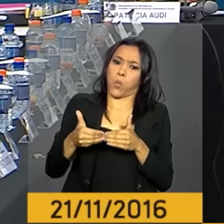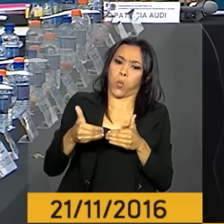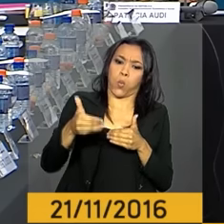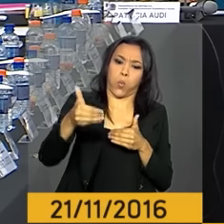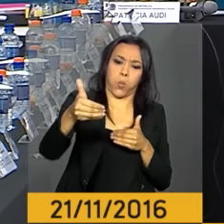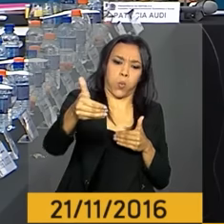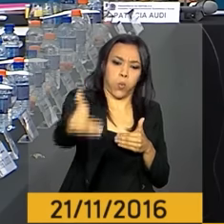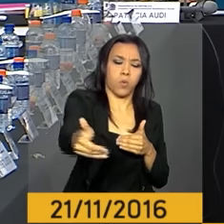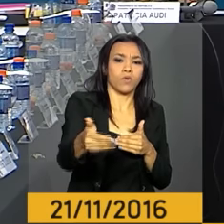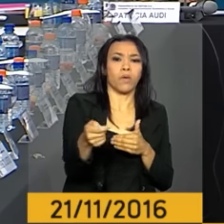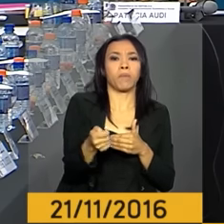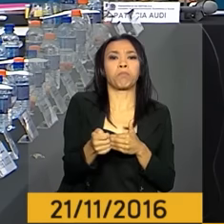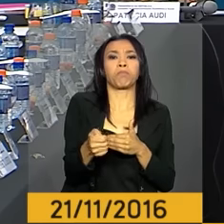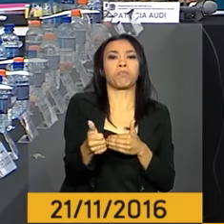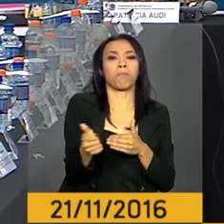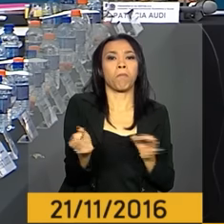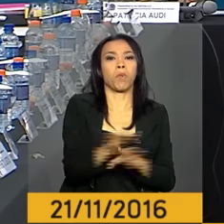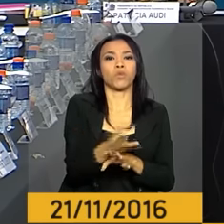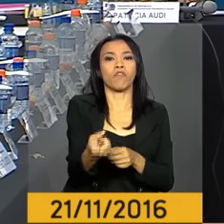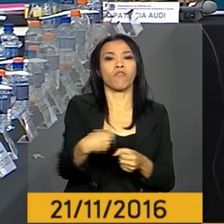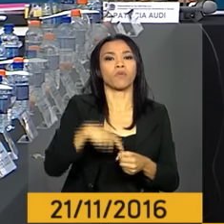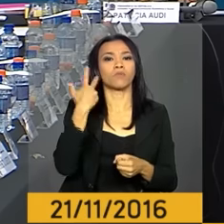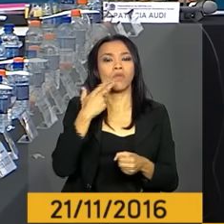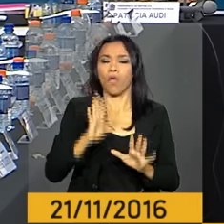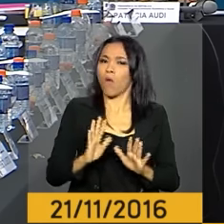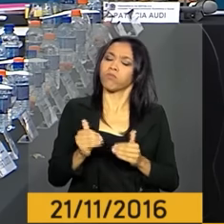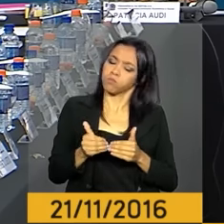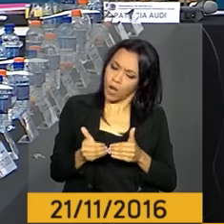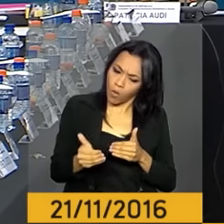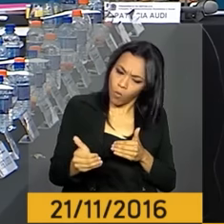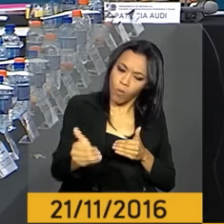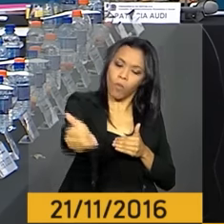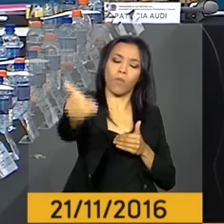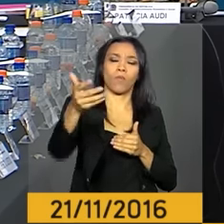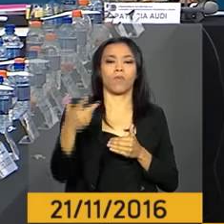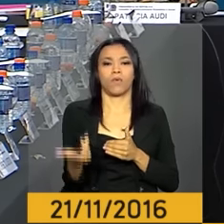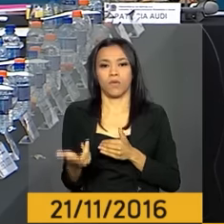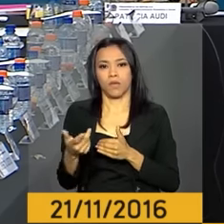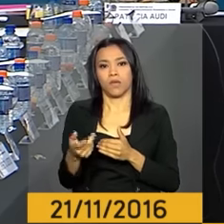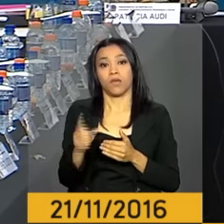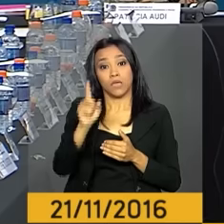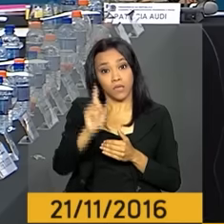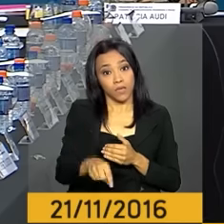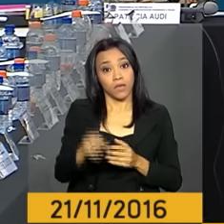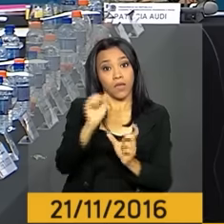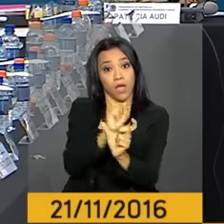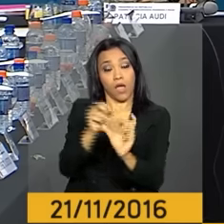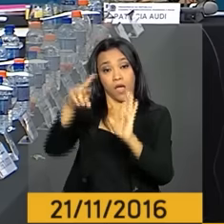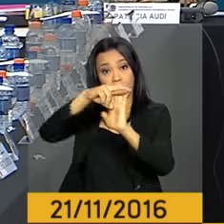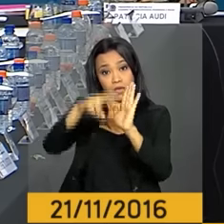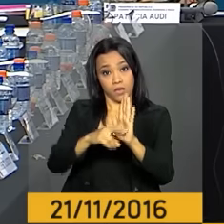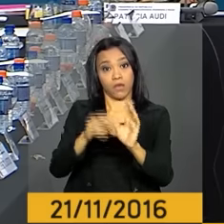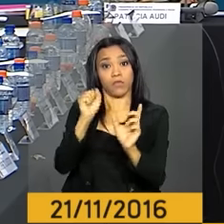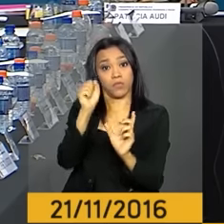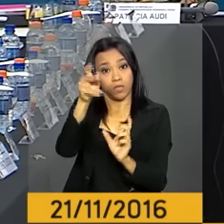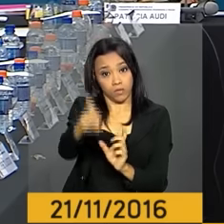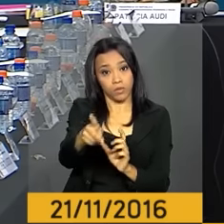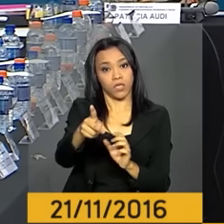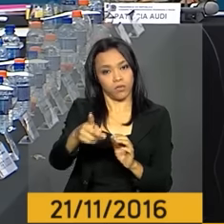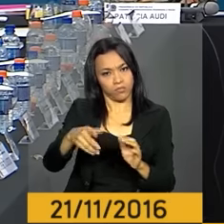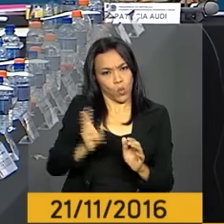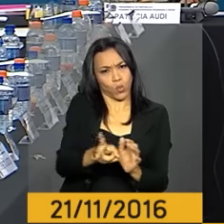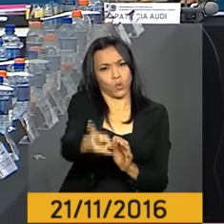para fazer o Brasil crescer, tornando a Previdência sustentável e justa, mas sem, volto a